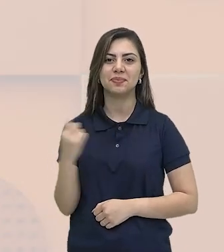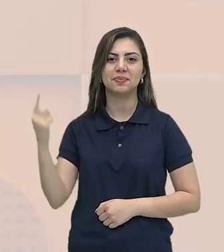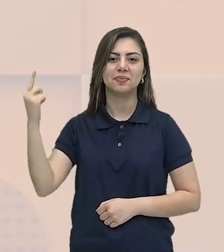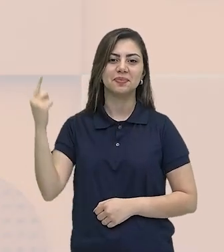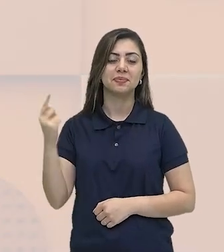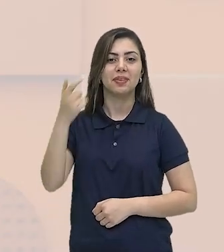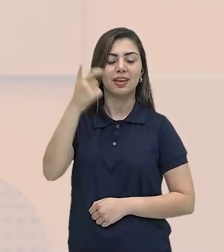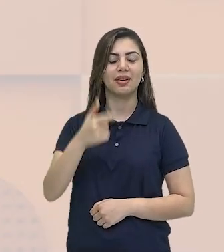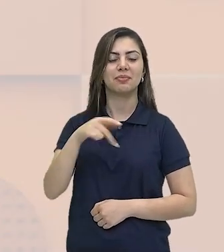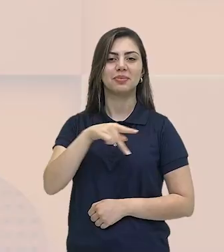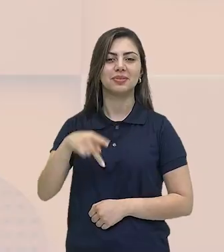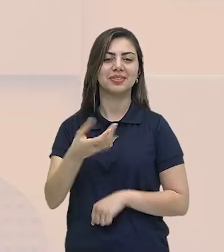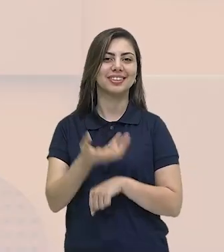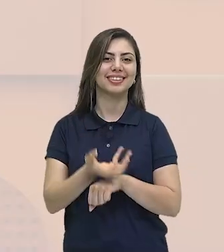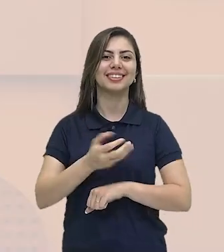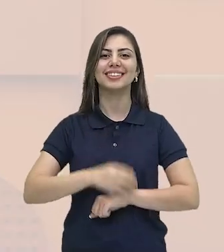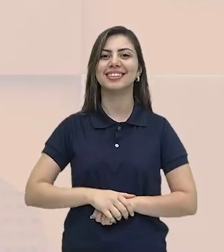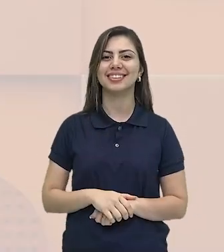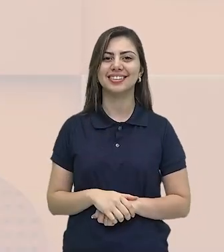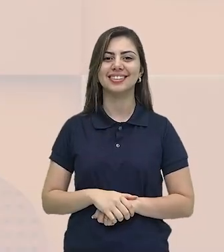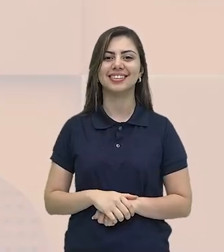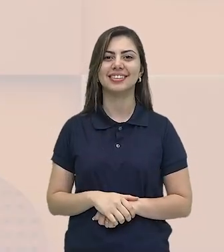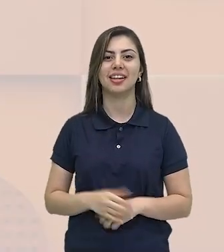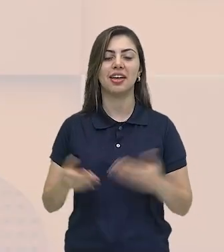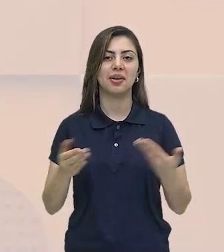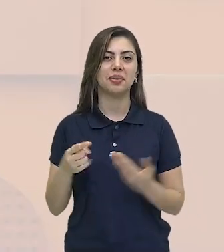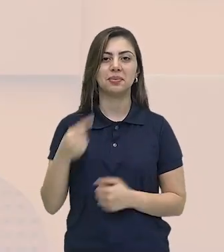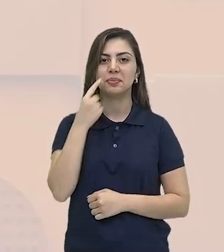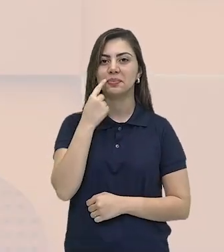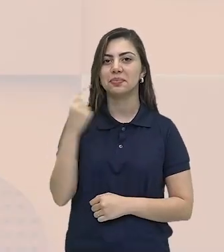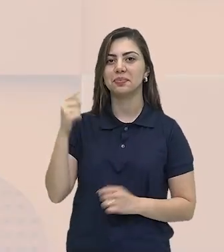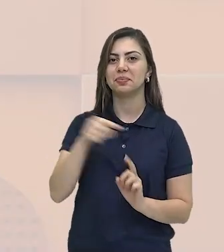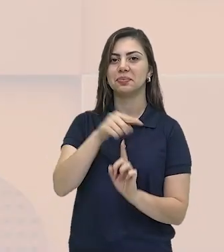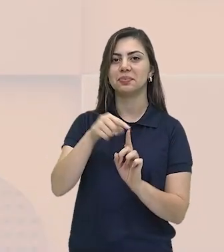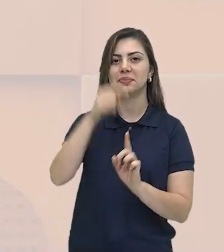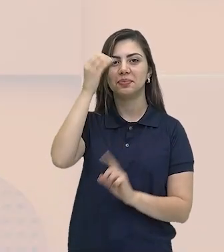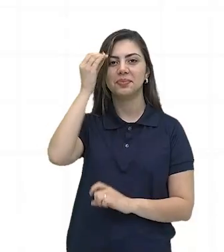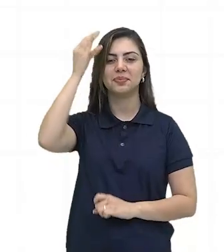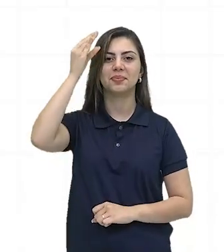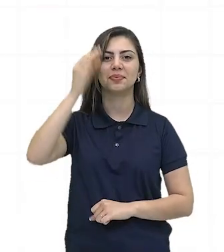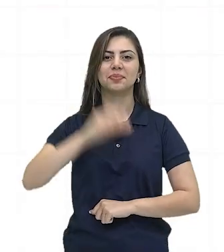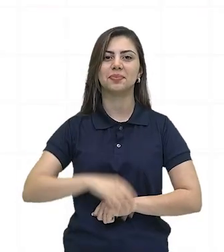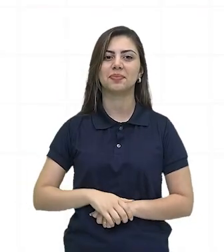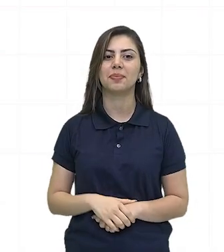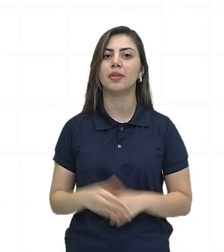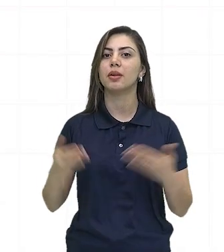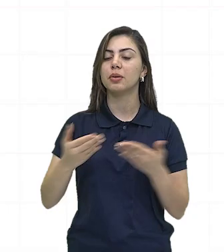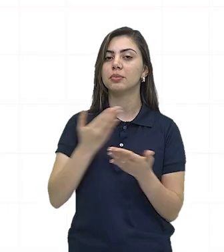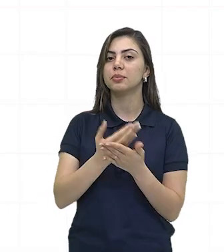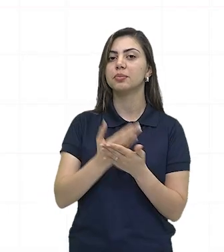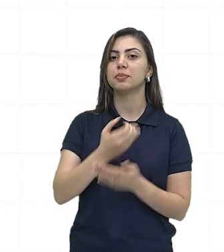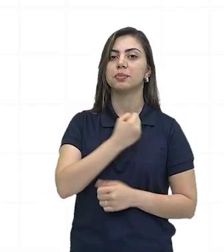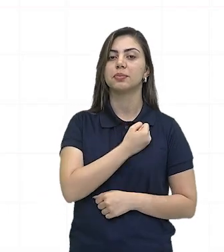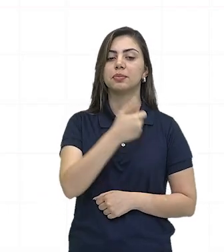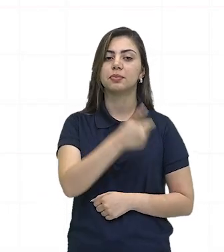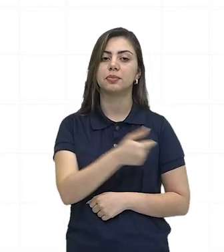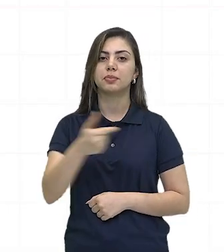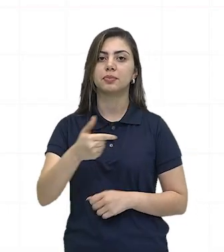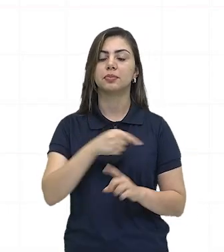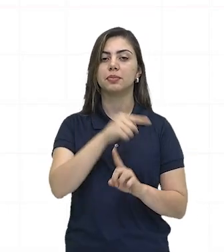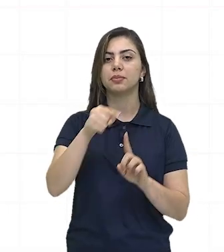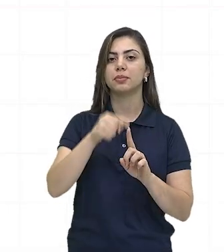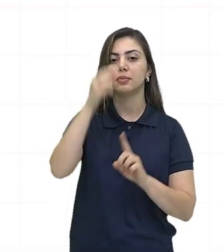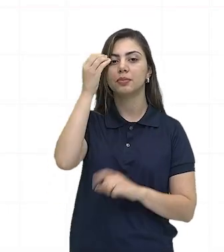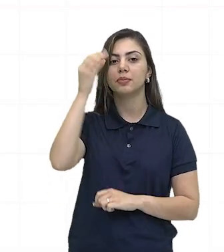Sandréia Cascais, professora desse componente. Vamos à leitura do objeto de conhecimento. Aula de número 22